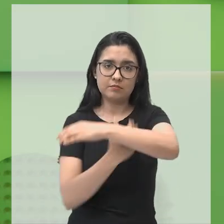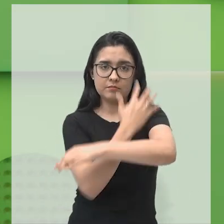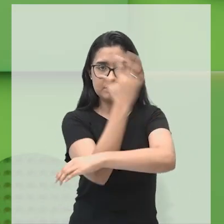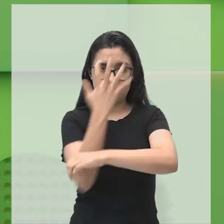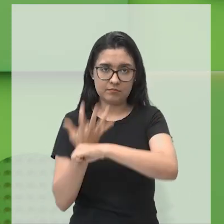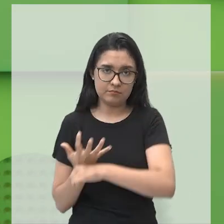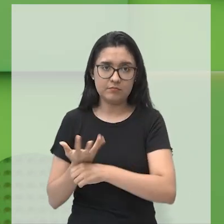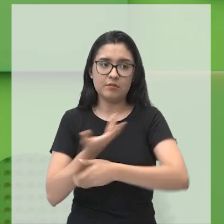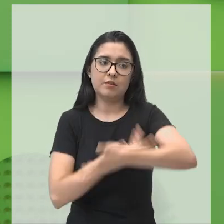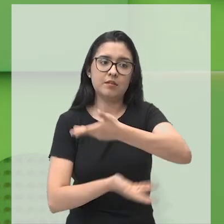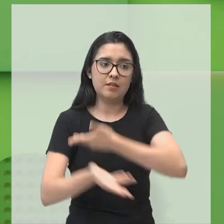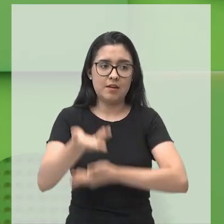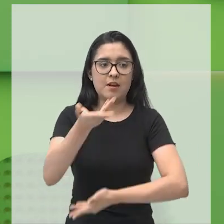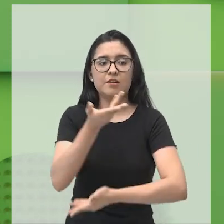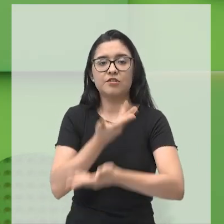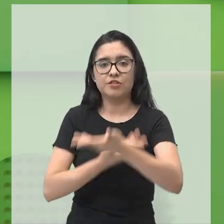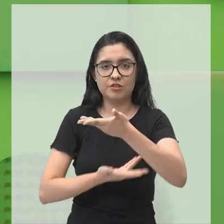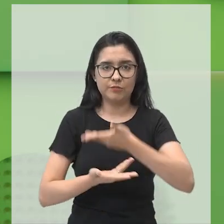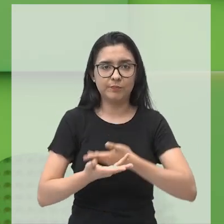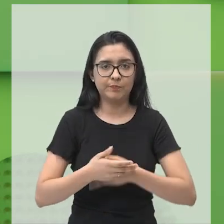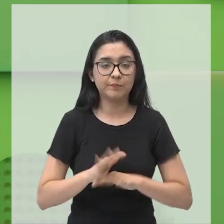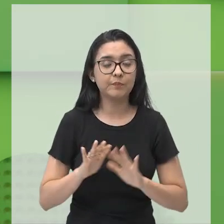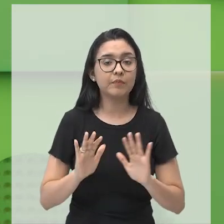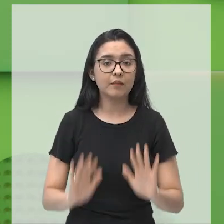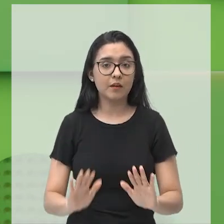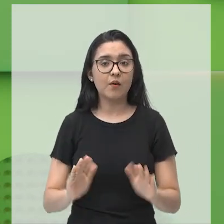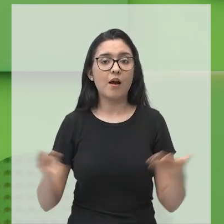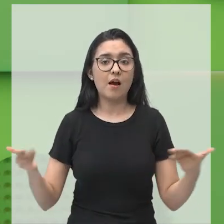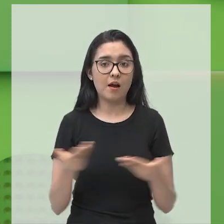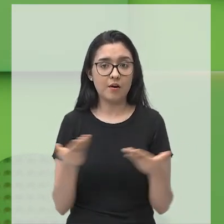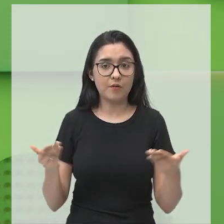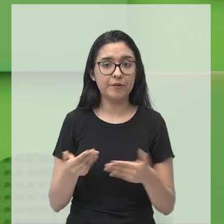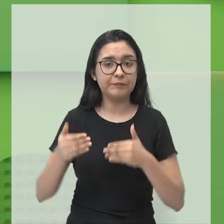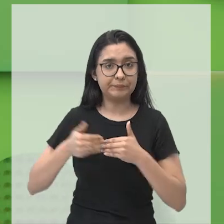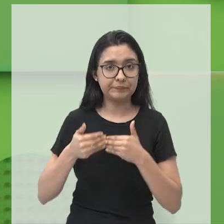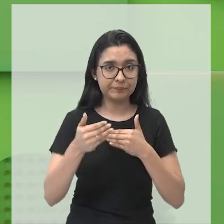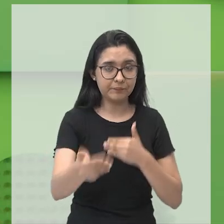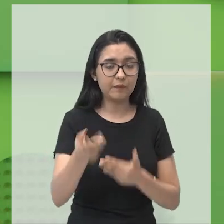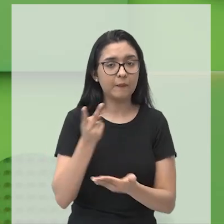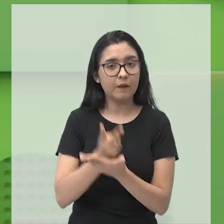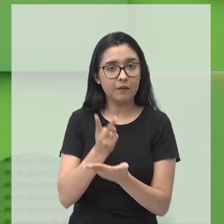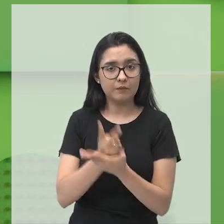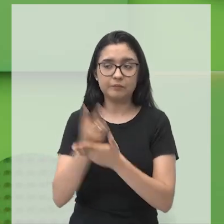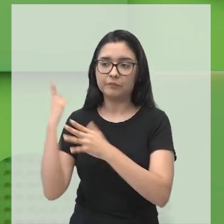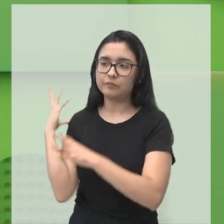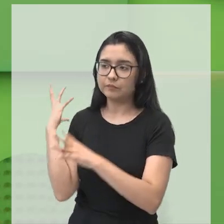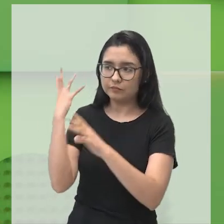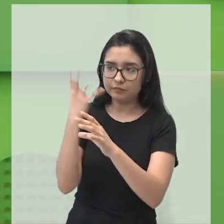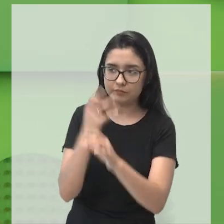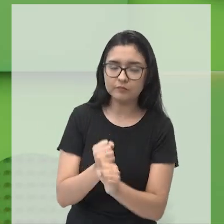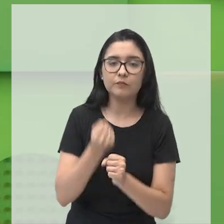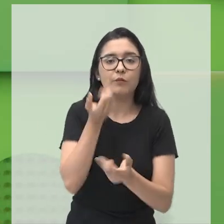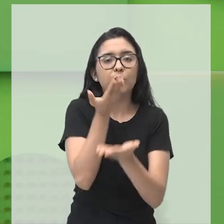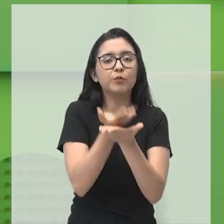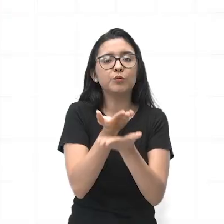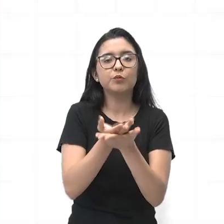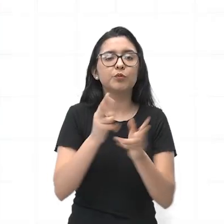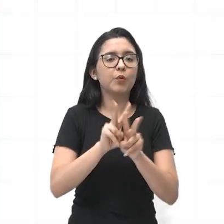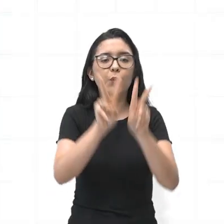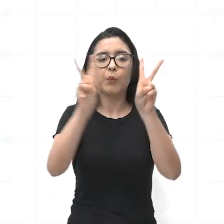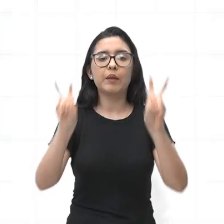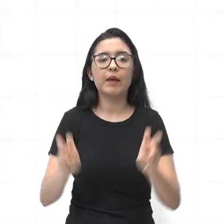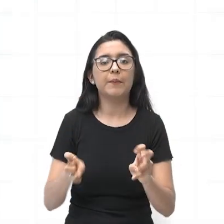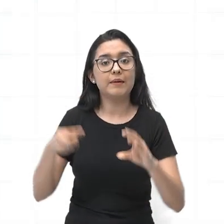e interagindo, certo? Então, vamos agora dar continuidade na nossa revisão com o estudo sobre